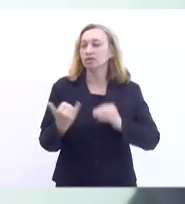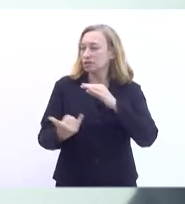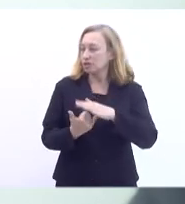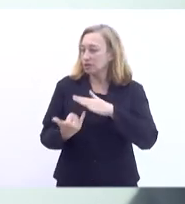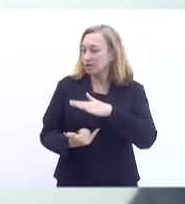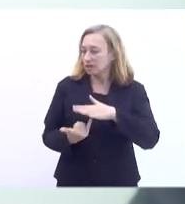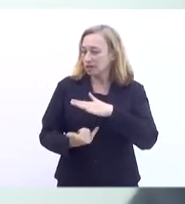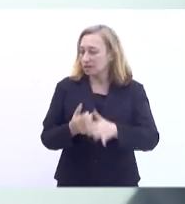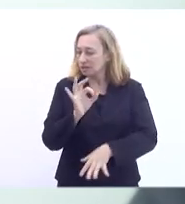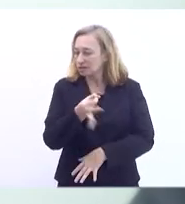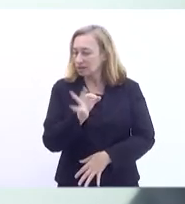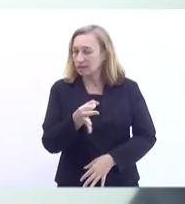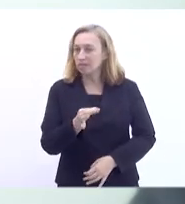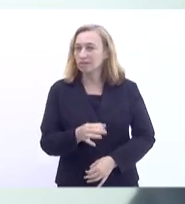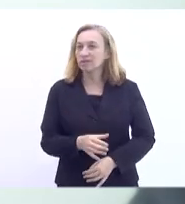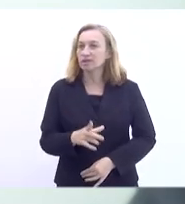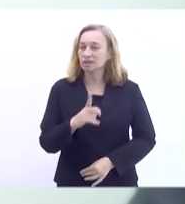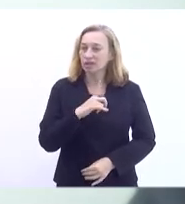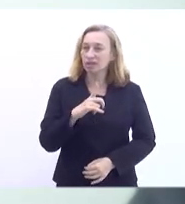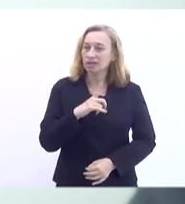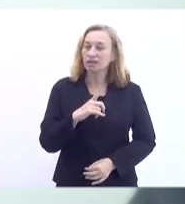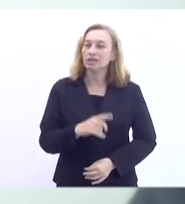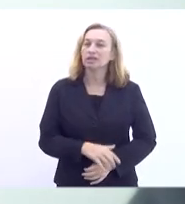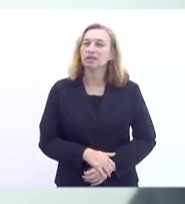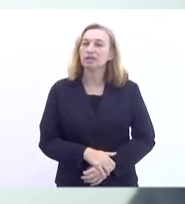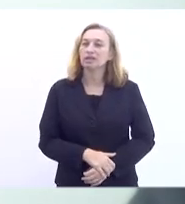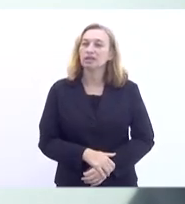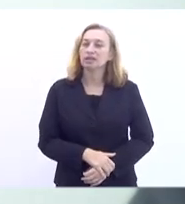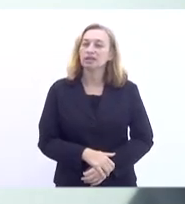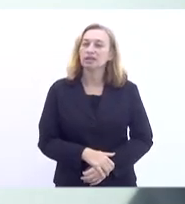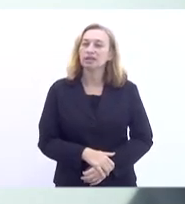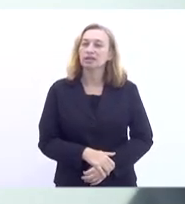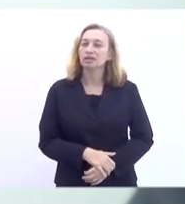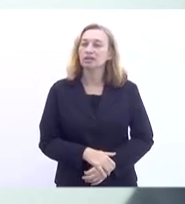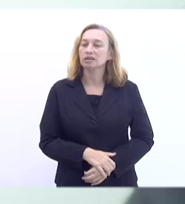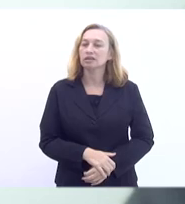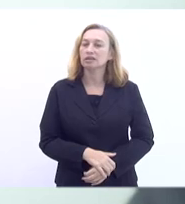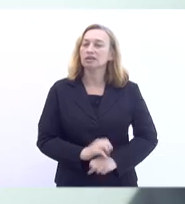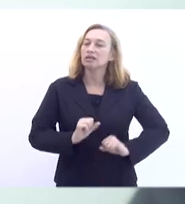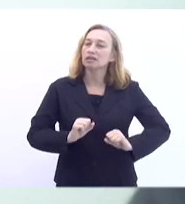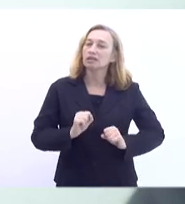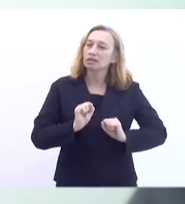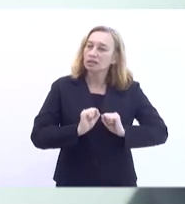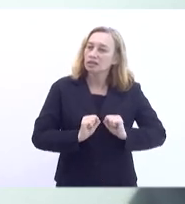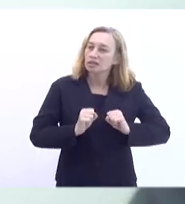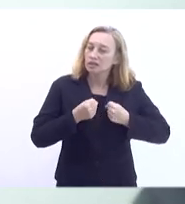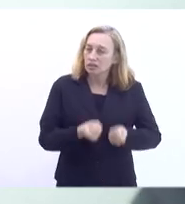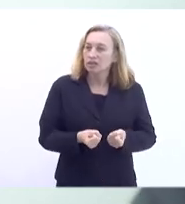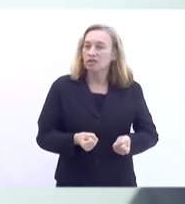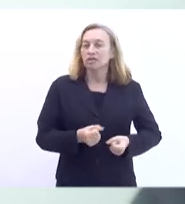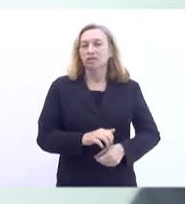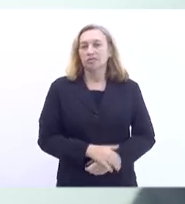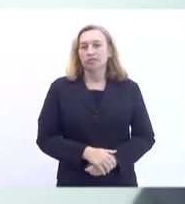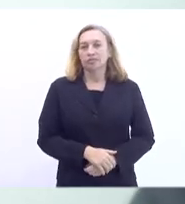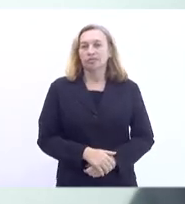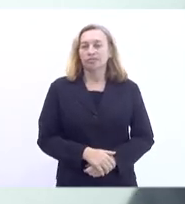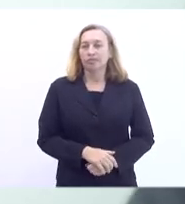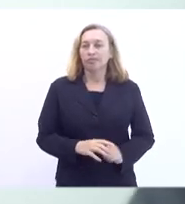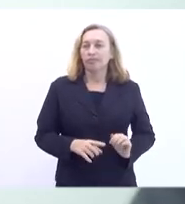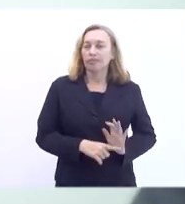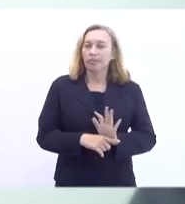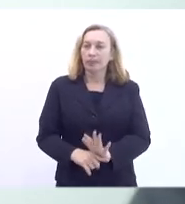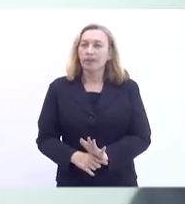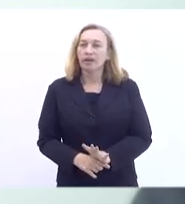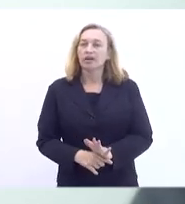instituição ela justamente tem essa demanda e tem também que buscar dar atendimento